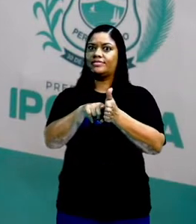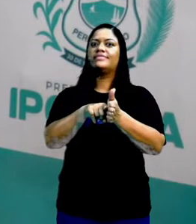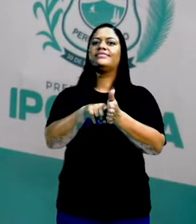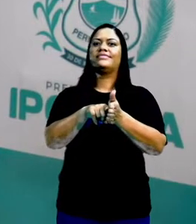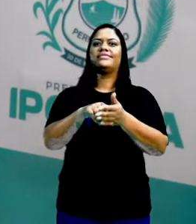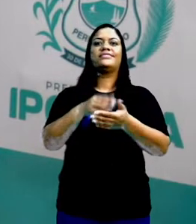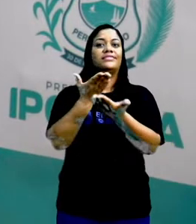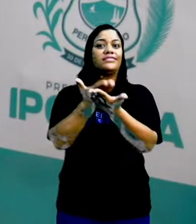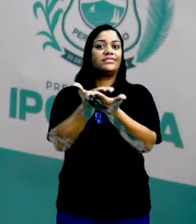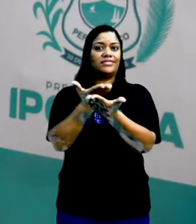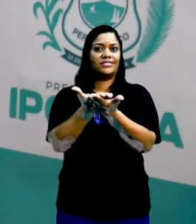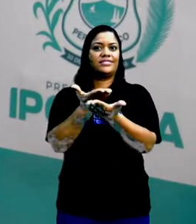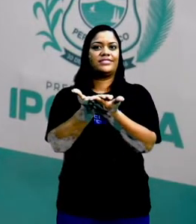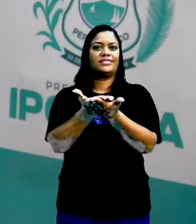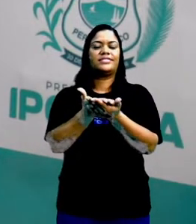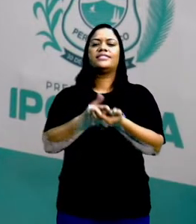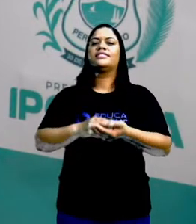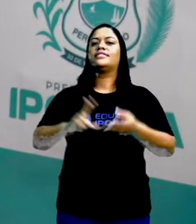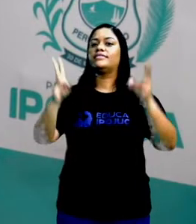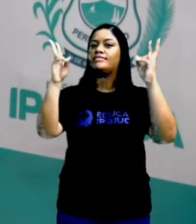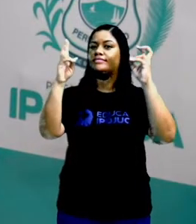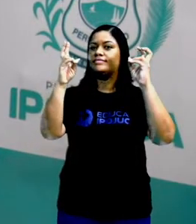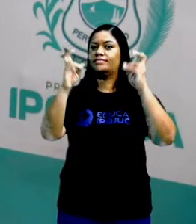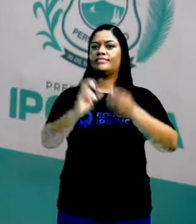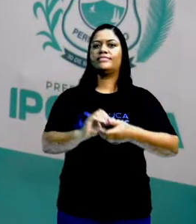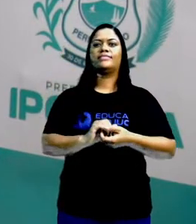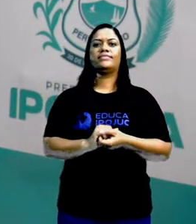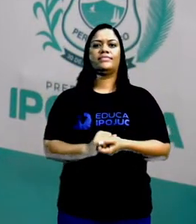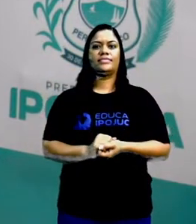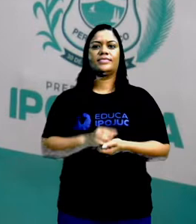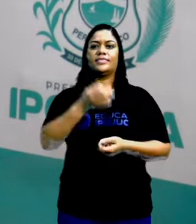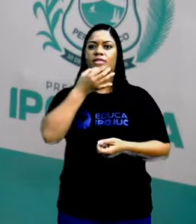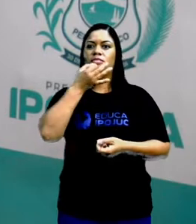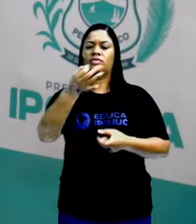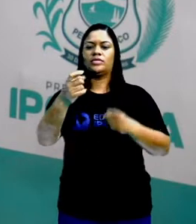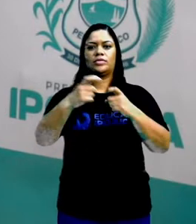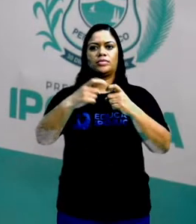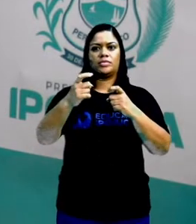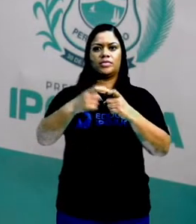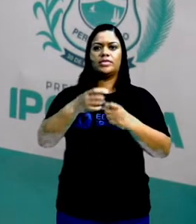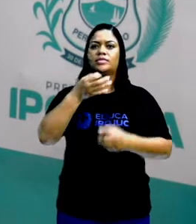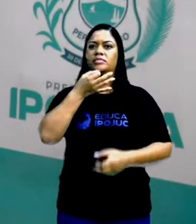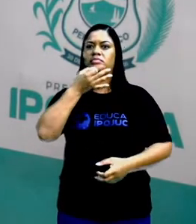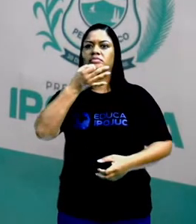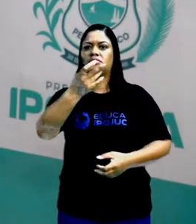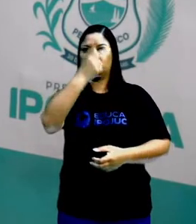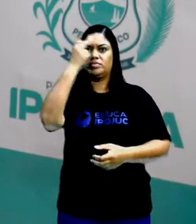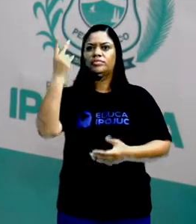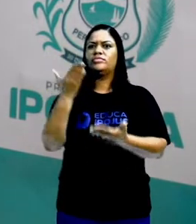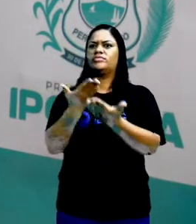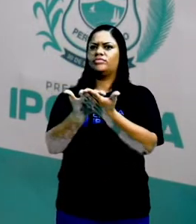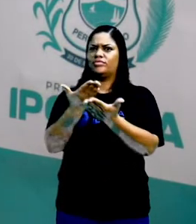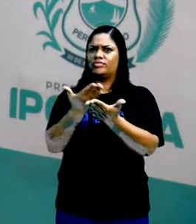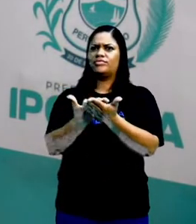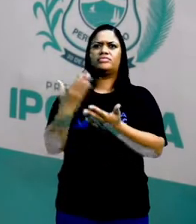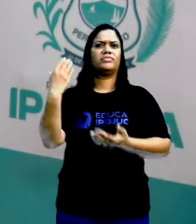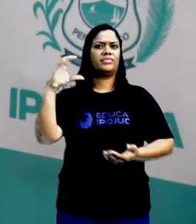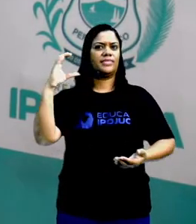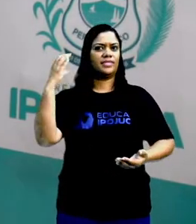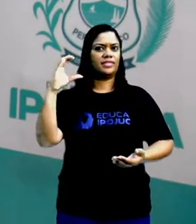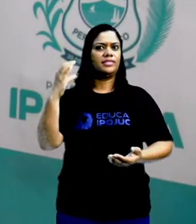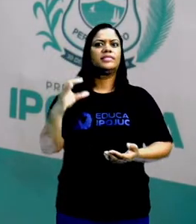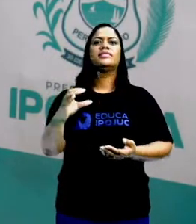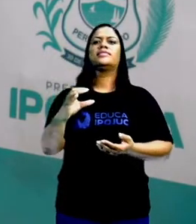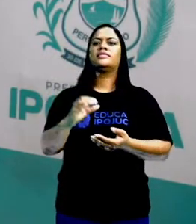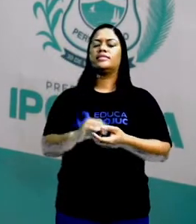você estudar sobre o assunto, ver a opinião de médicos, de especialistas, de pesquisadores